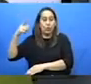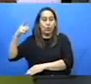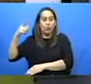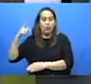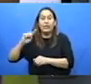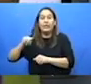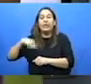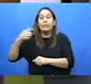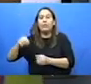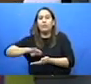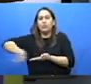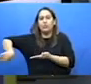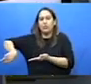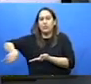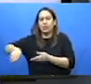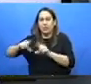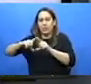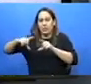o papel da folha.